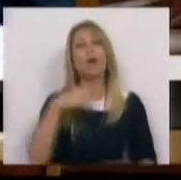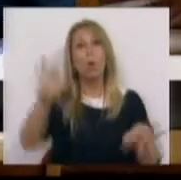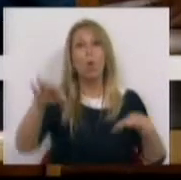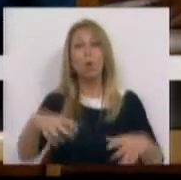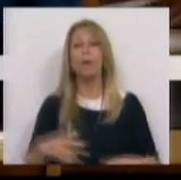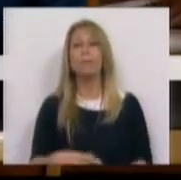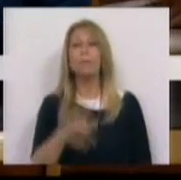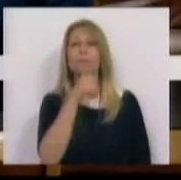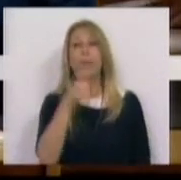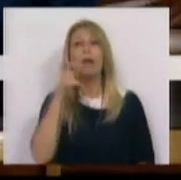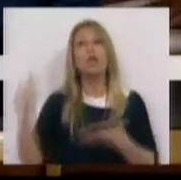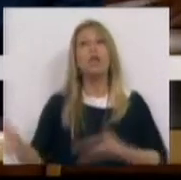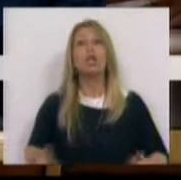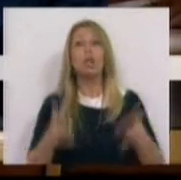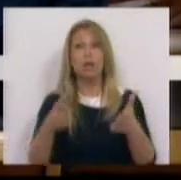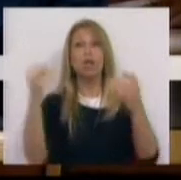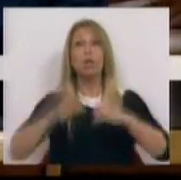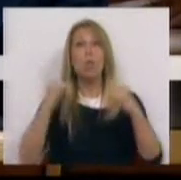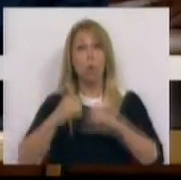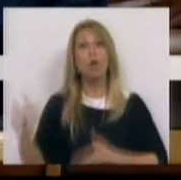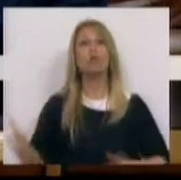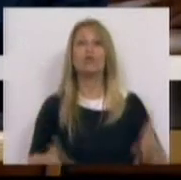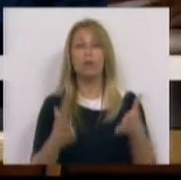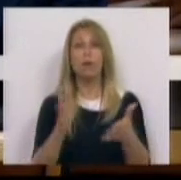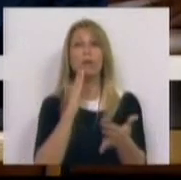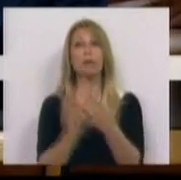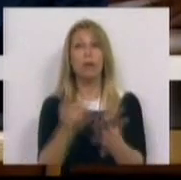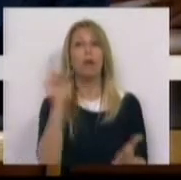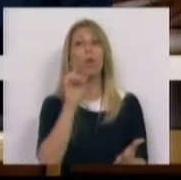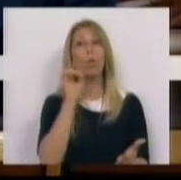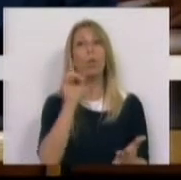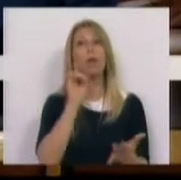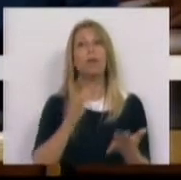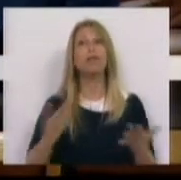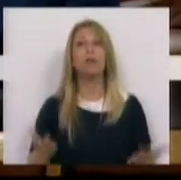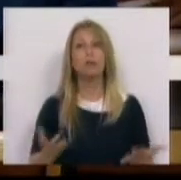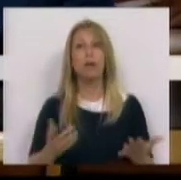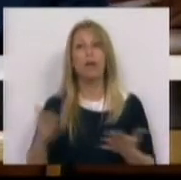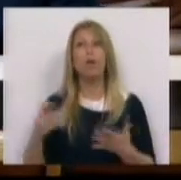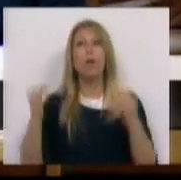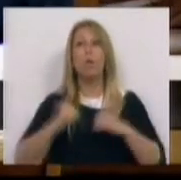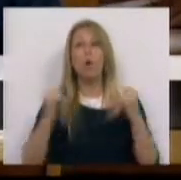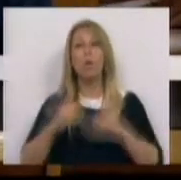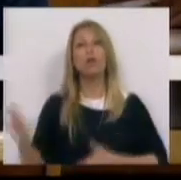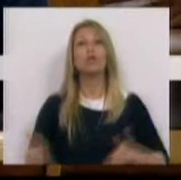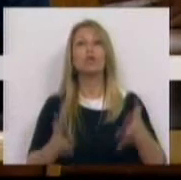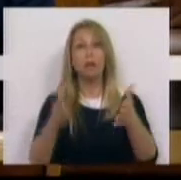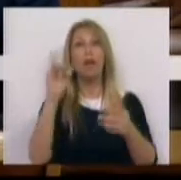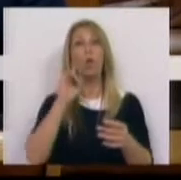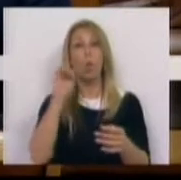acordo estratégico, de um acordo estratégico para as qualificações, de um acordo estratégico para as